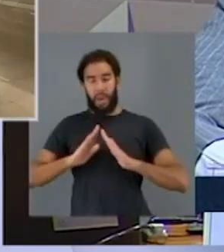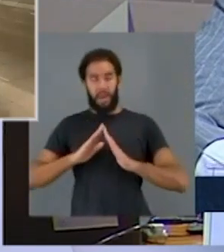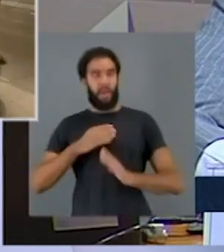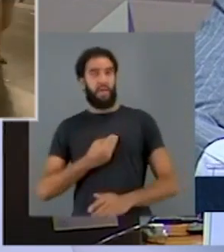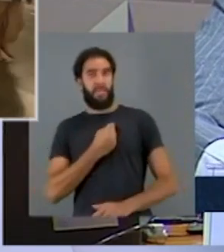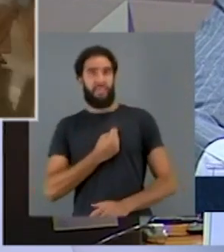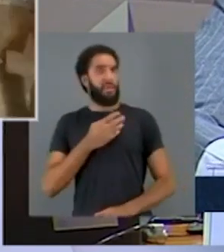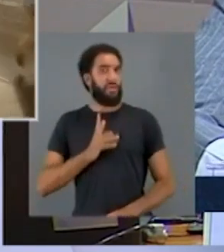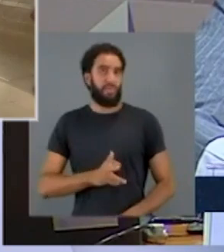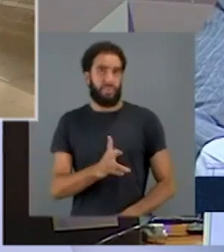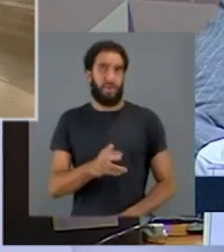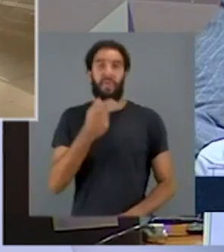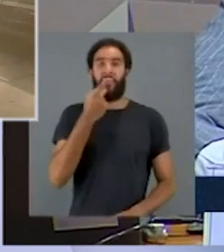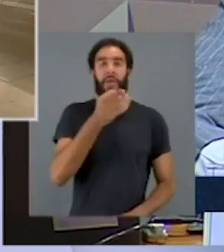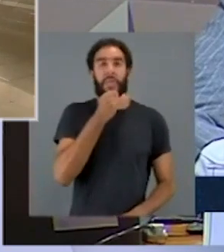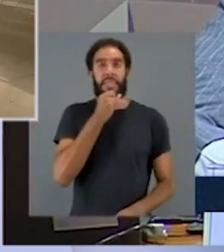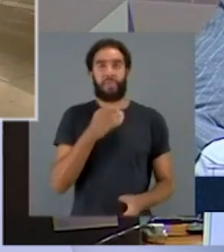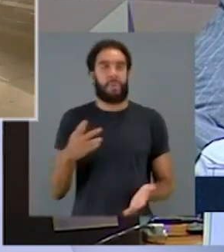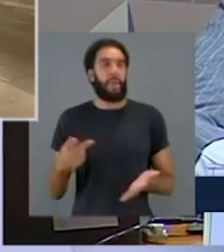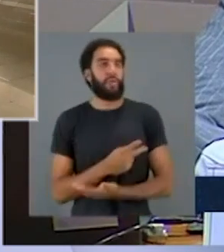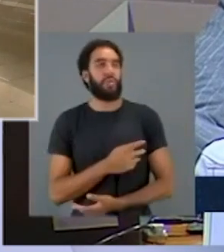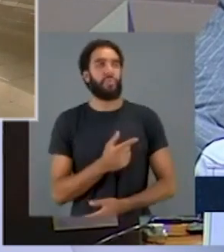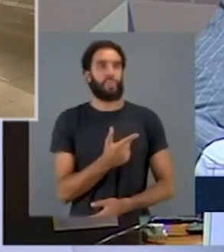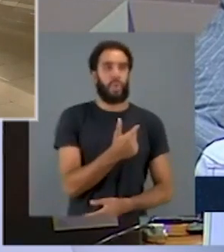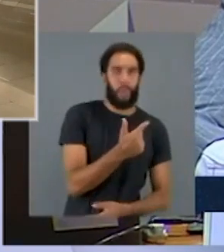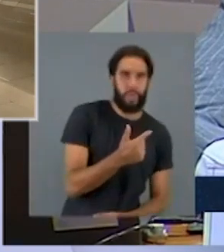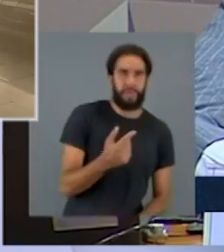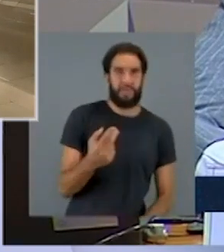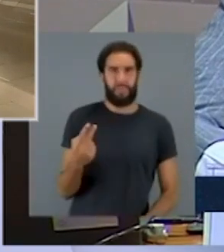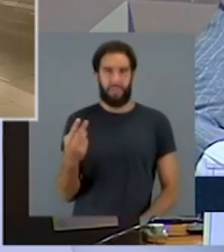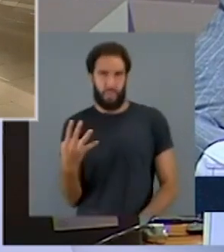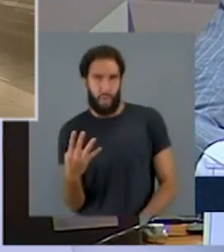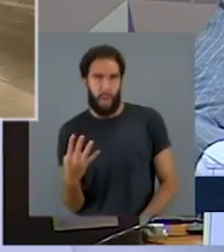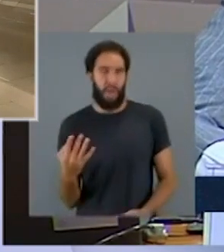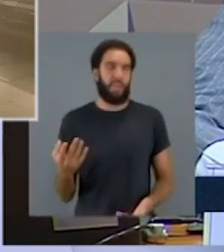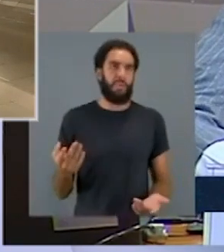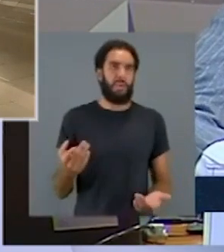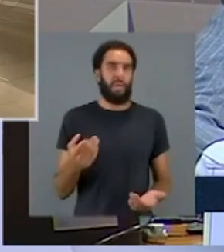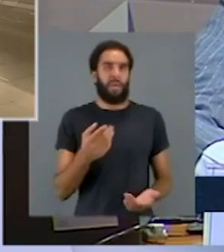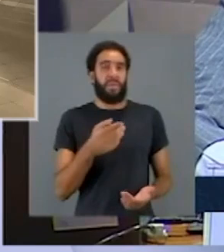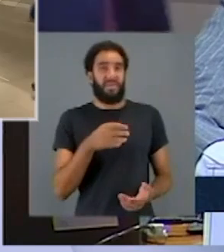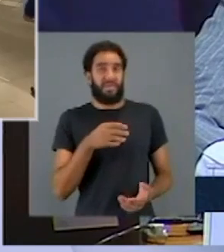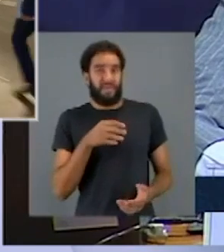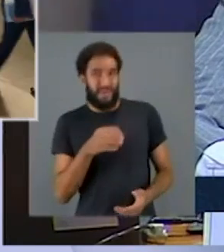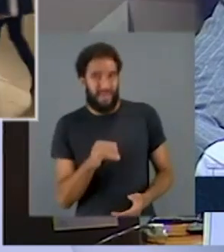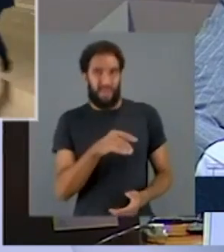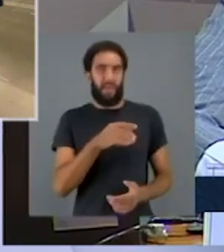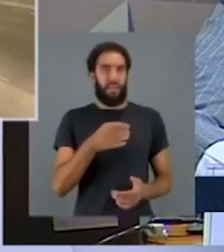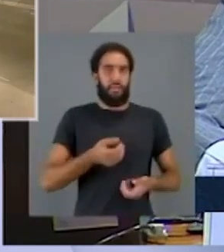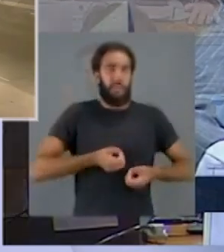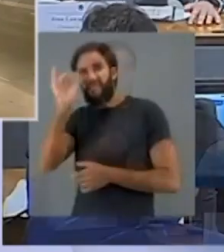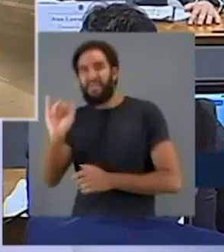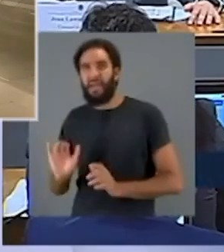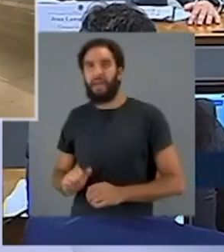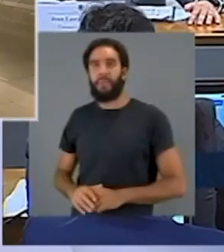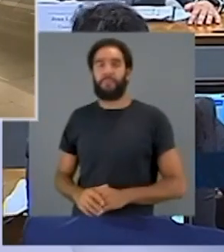às instalações militares isto não é por acaso a investigação vem primeiro de um lado sobre as